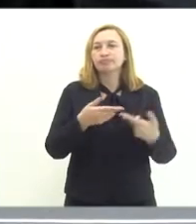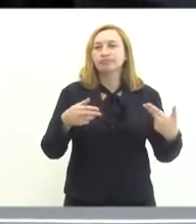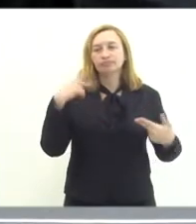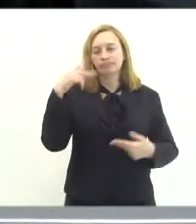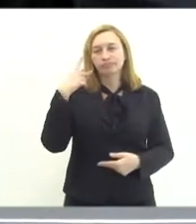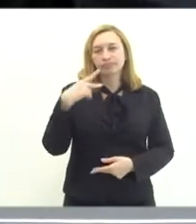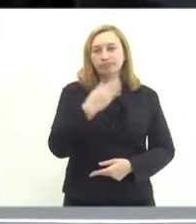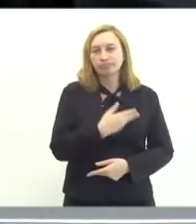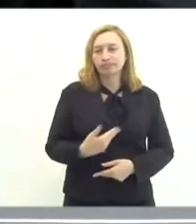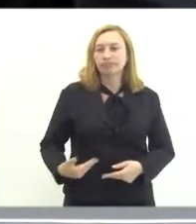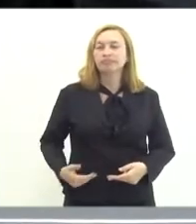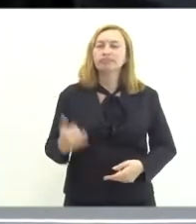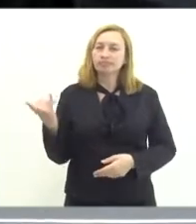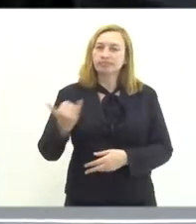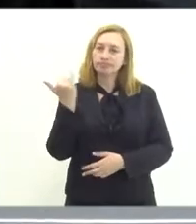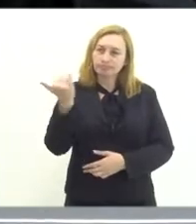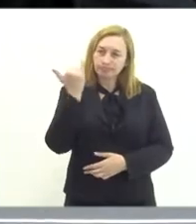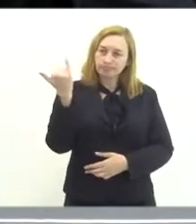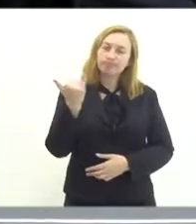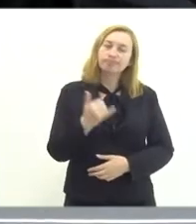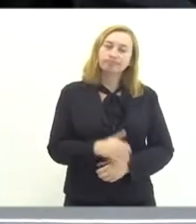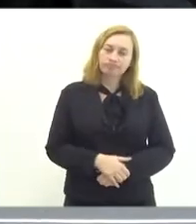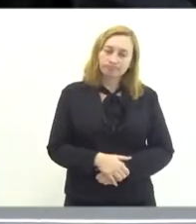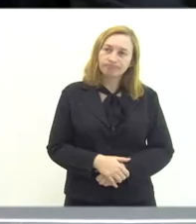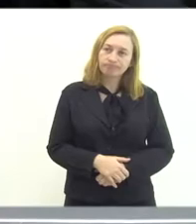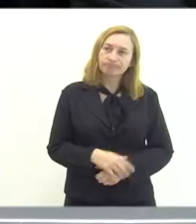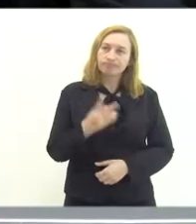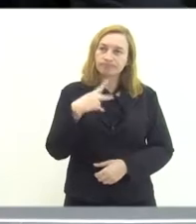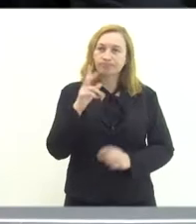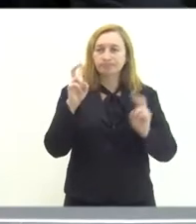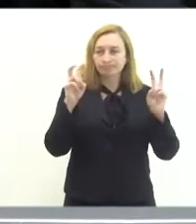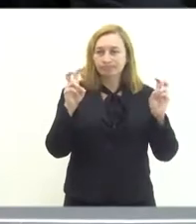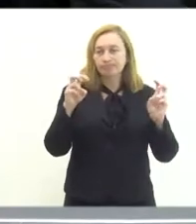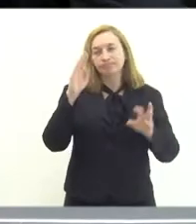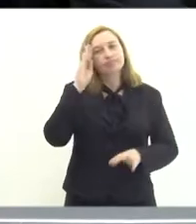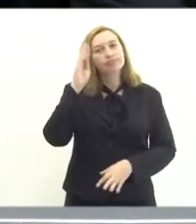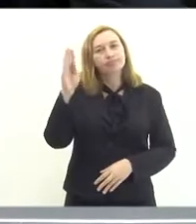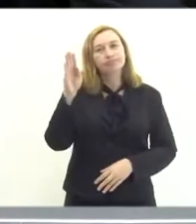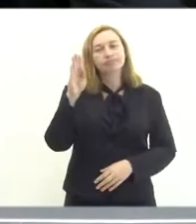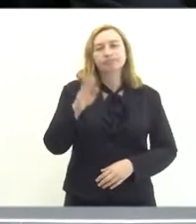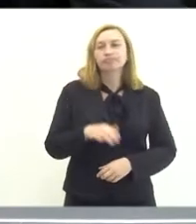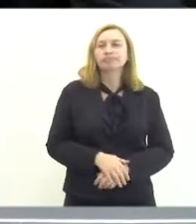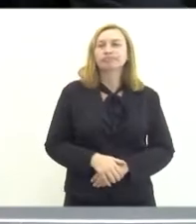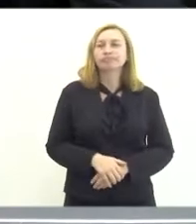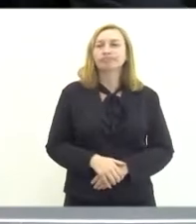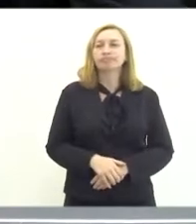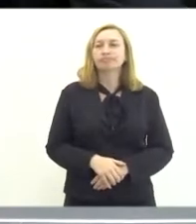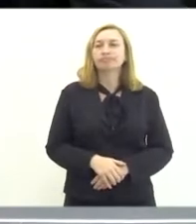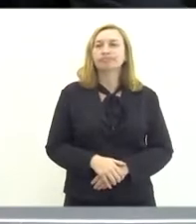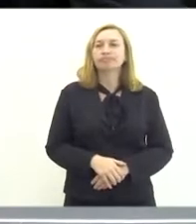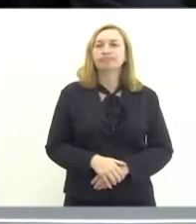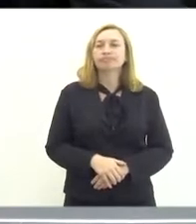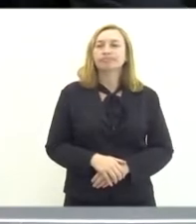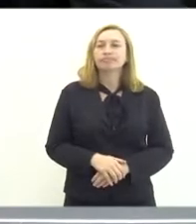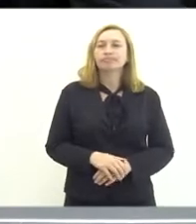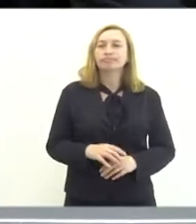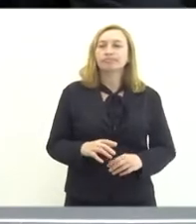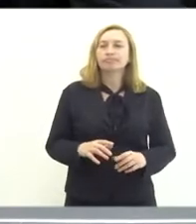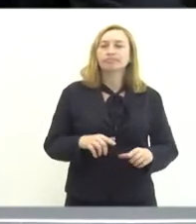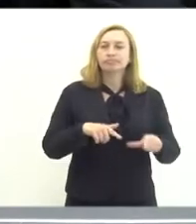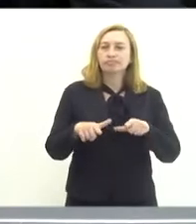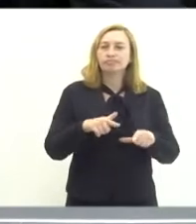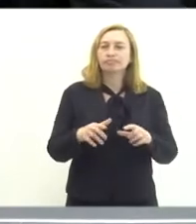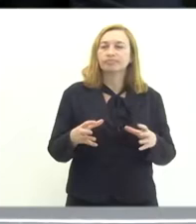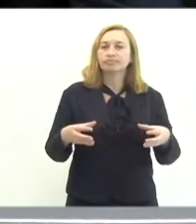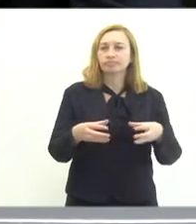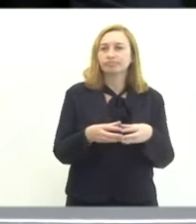públicas e são necessárias quando a gente fala de esse assunto E principalmente é mais um ator para essa rede